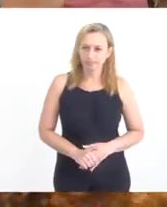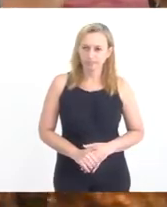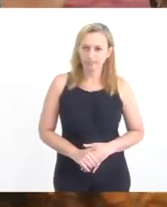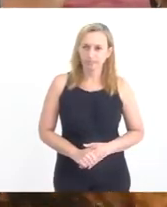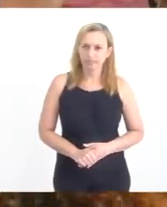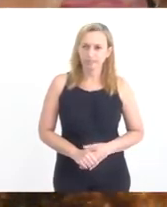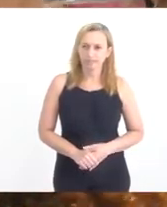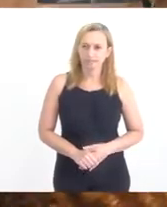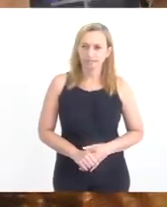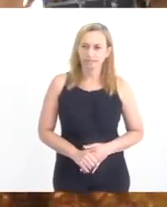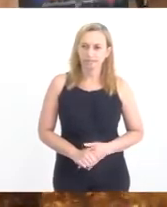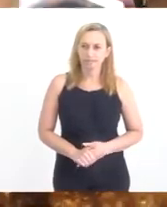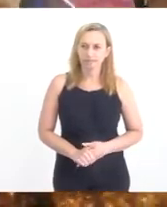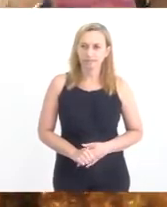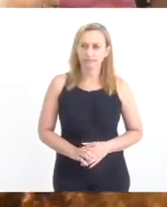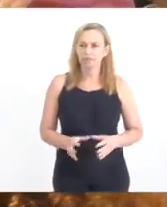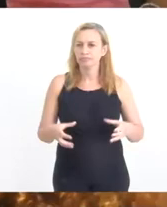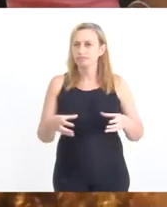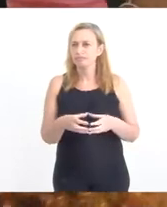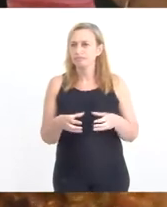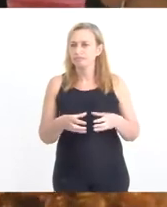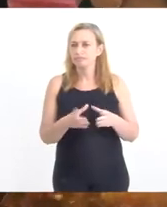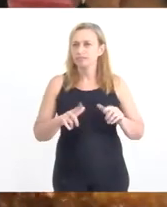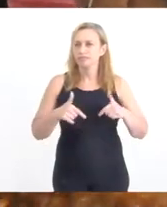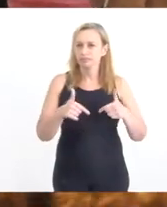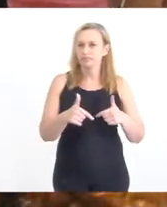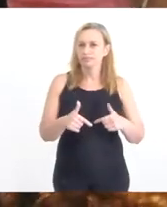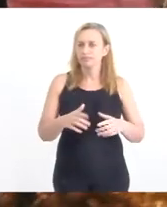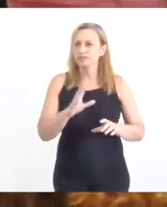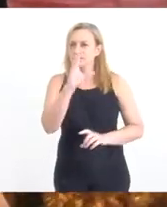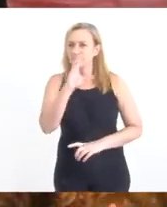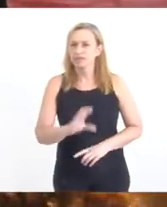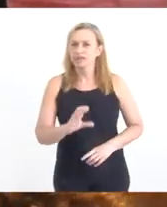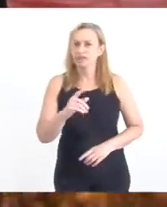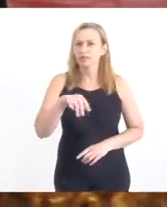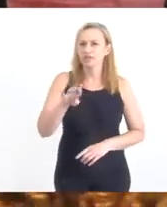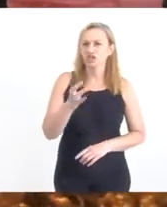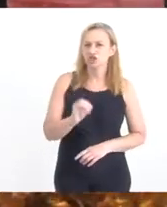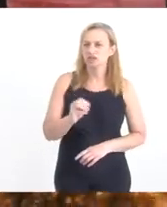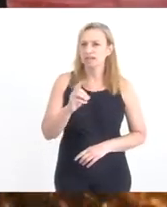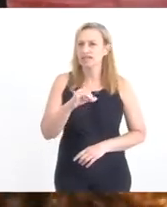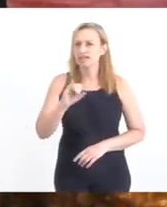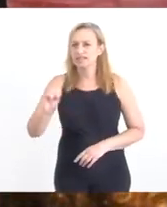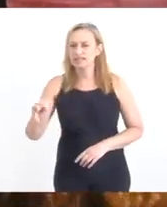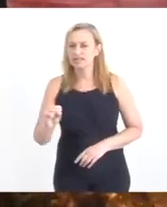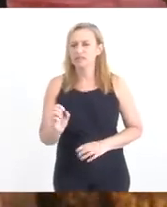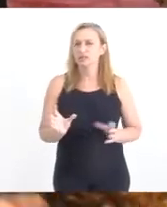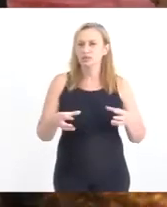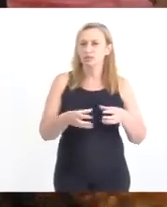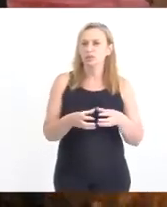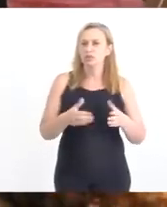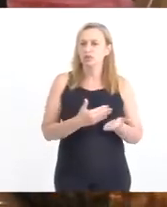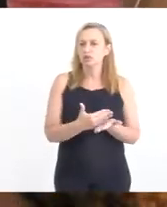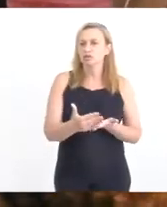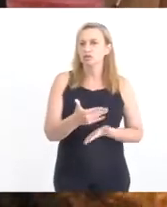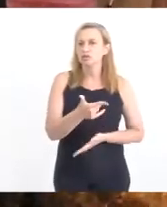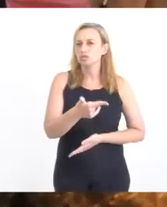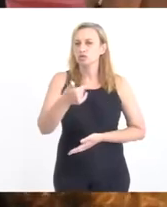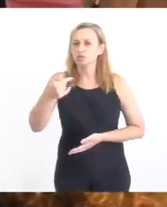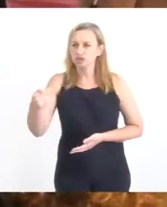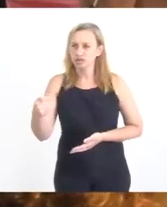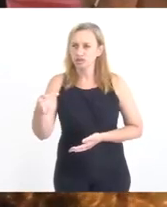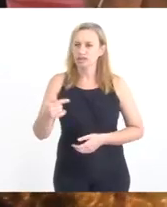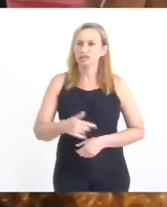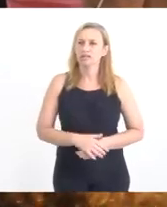obrigada o coletivo ação e cidadania Machado de Assis foi um coletivo que começou em